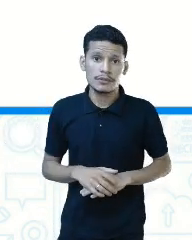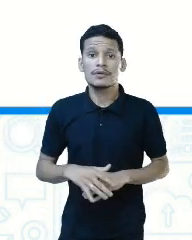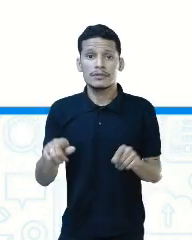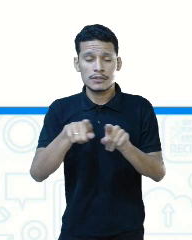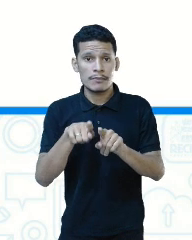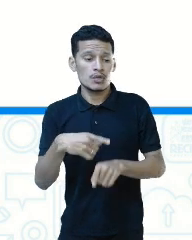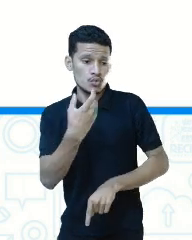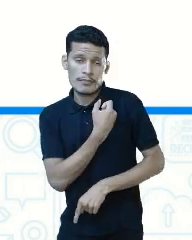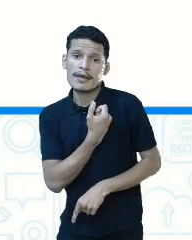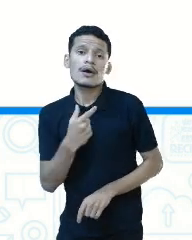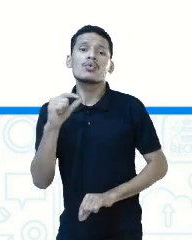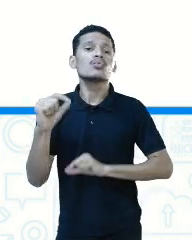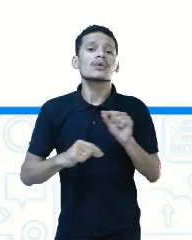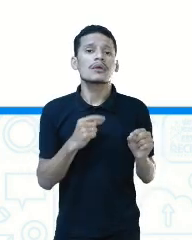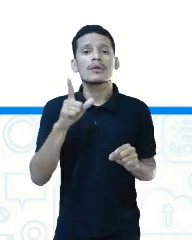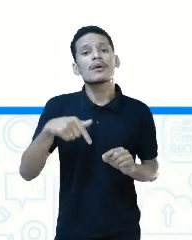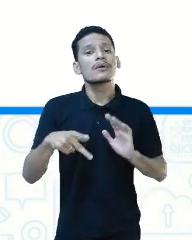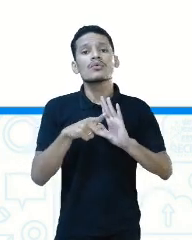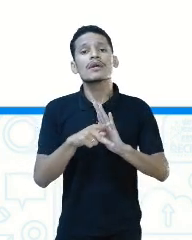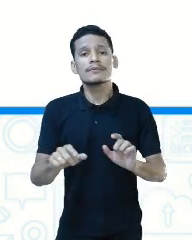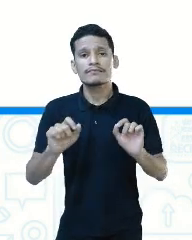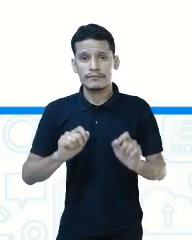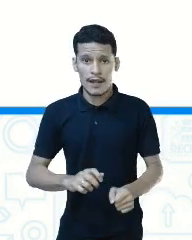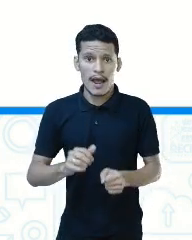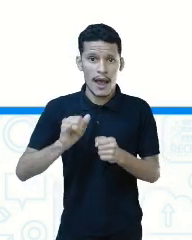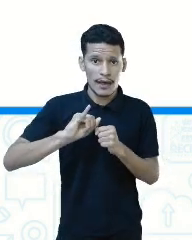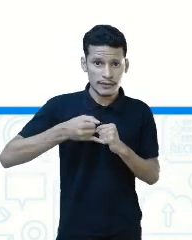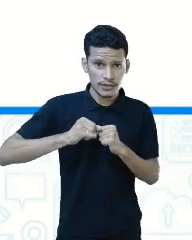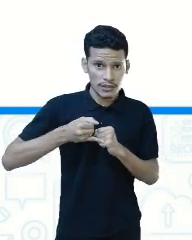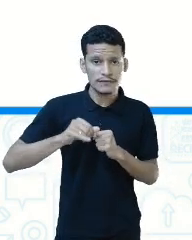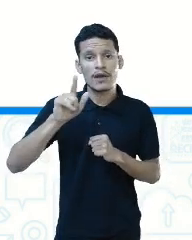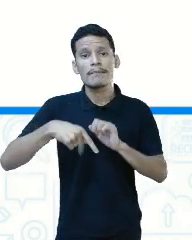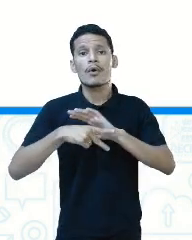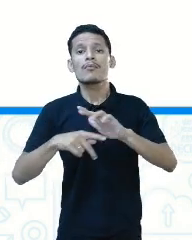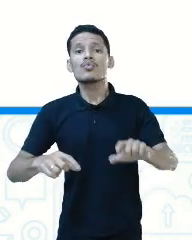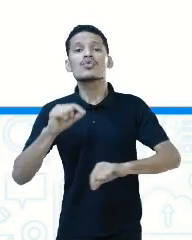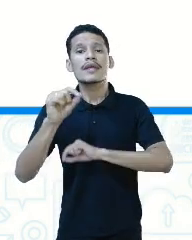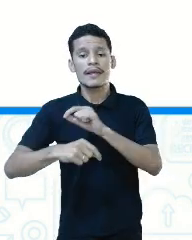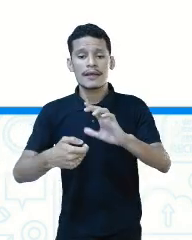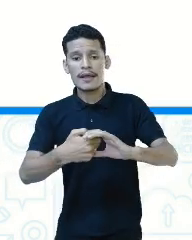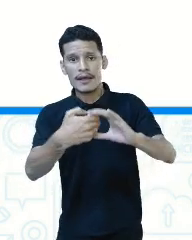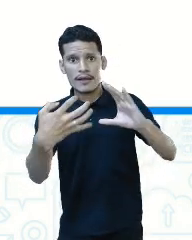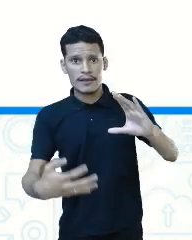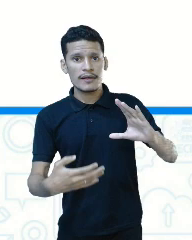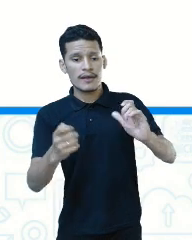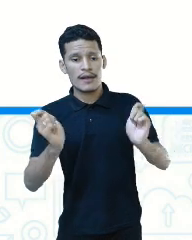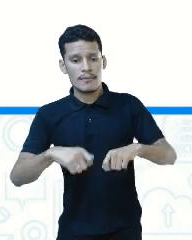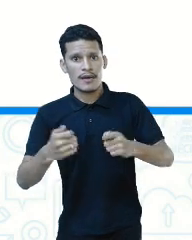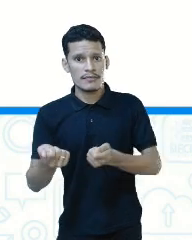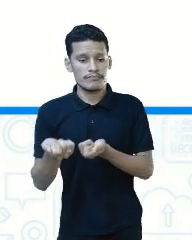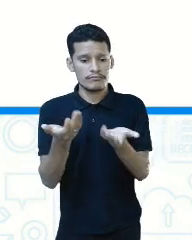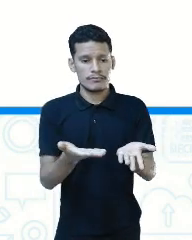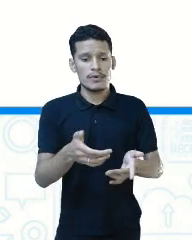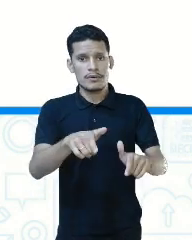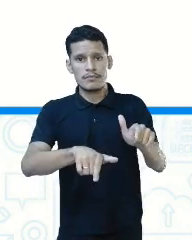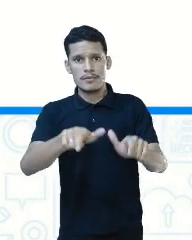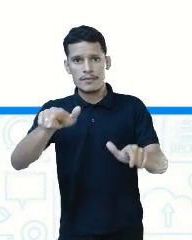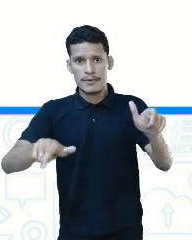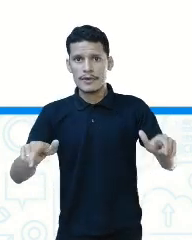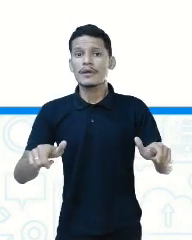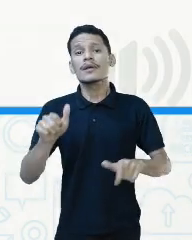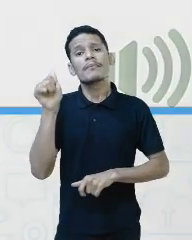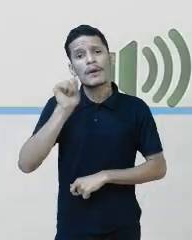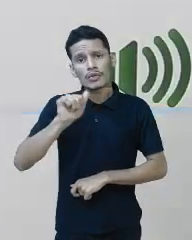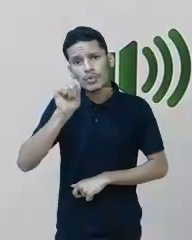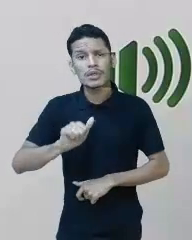o nome já está dizendo o que é. Adjetivos são características que você dá aos seres, certo? E aí, masculino e feminino,